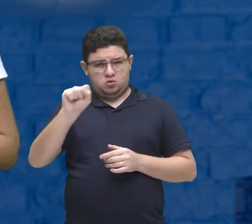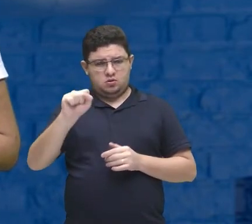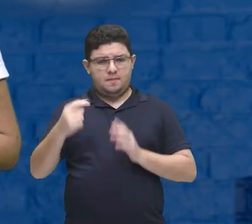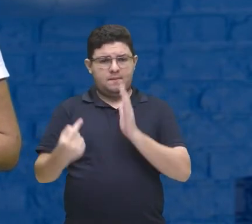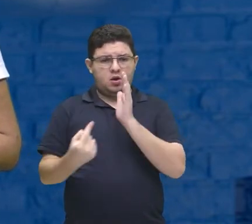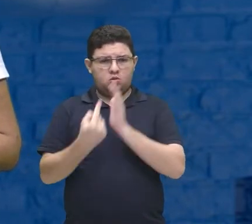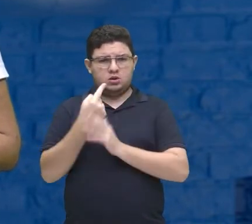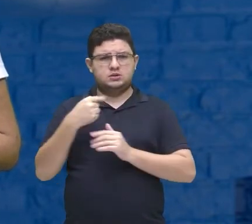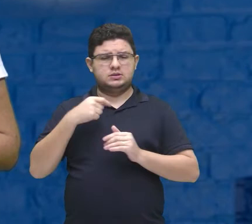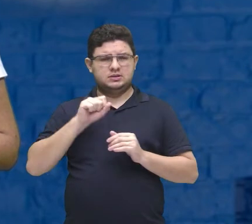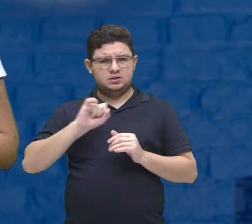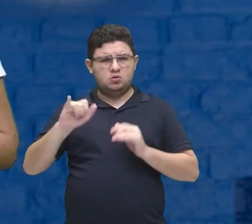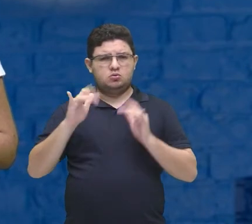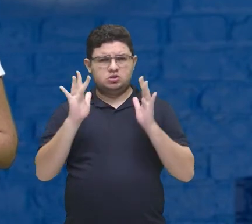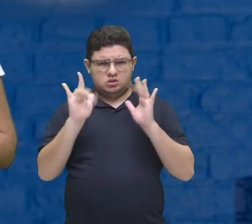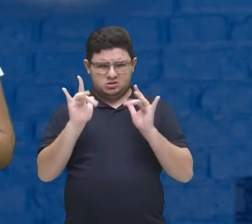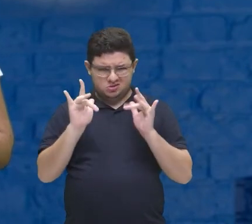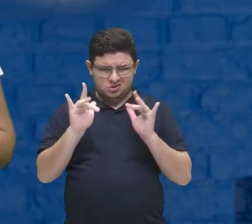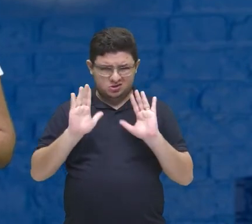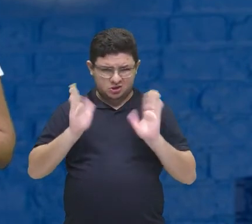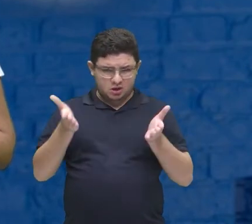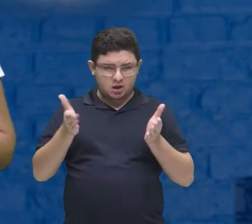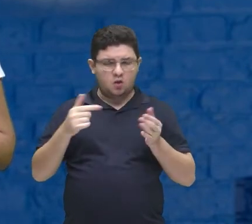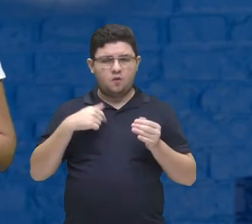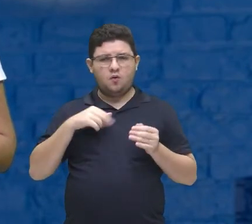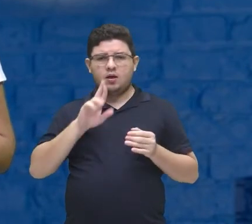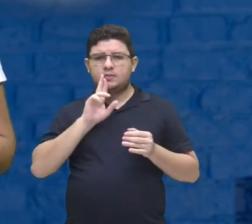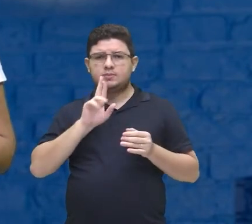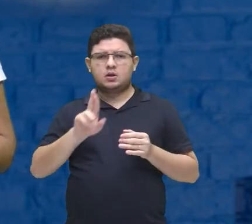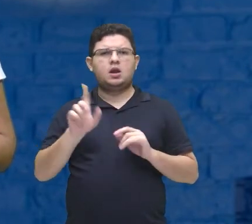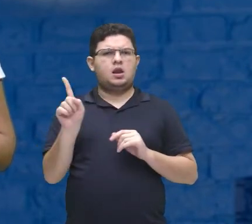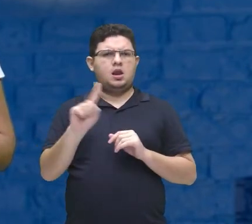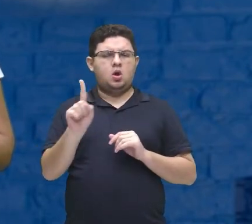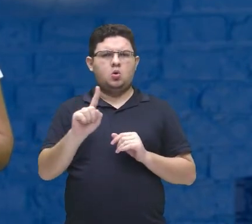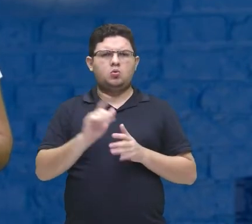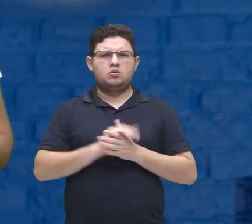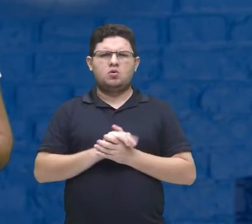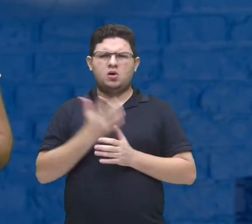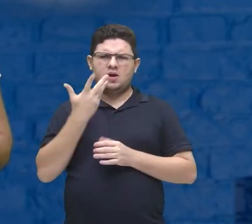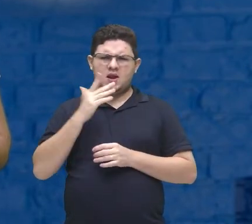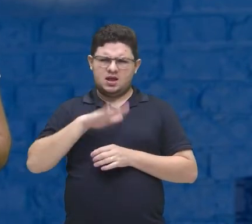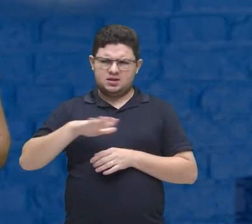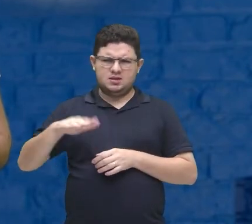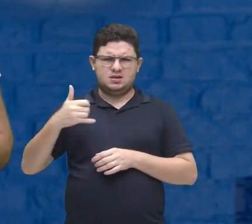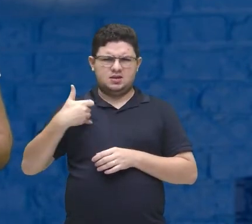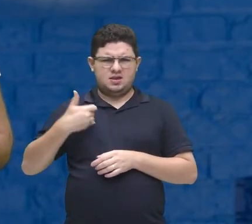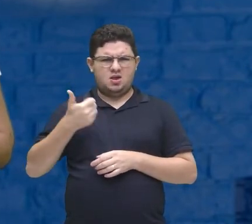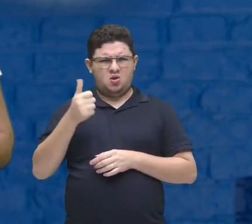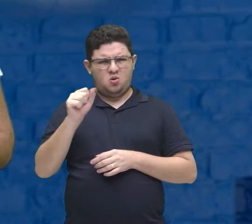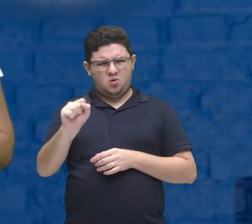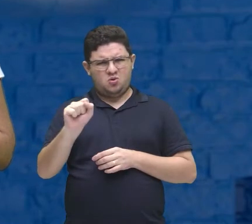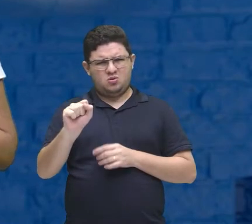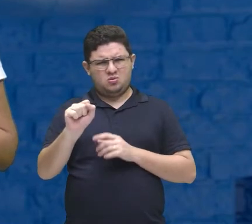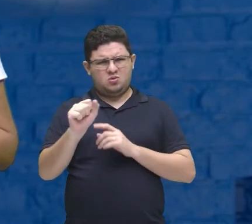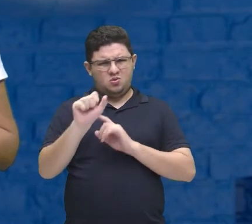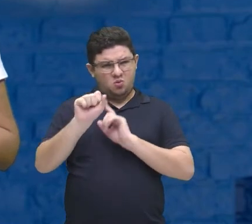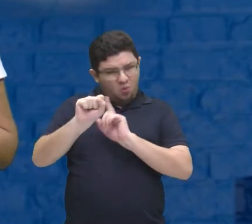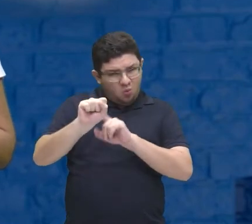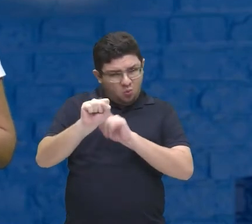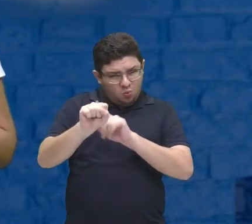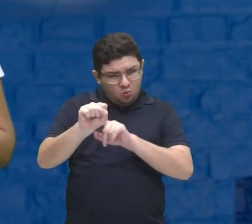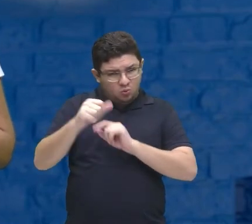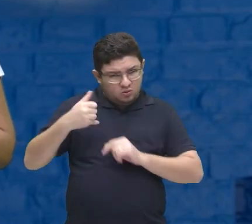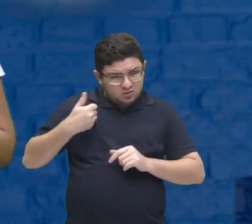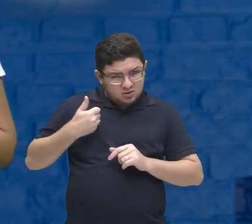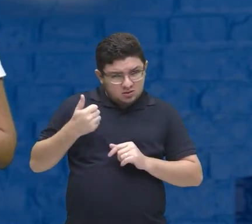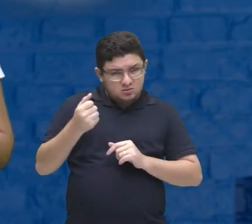e eu disse que não. Olha, Victor, quer dizer, crianças de 8 anos perguntando para você se você já namorou, e aí você disse que